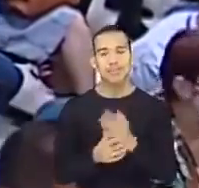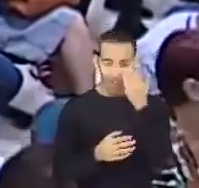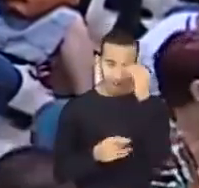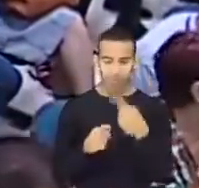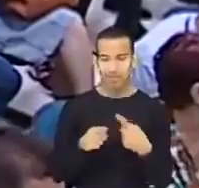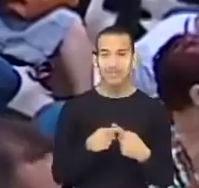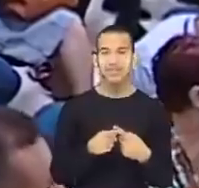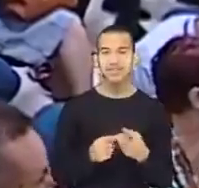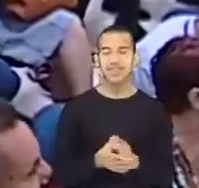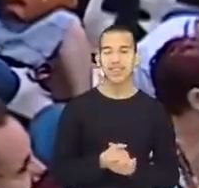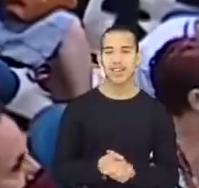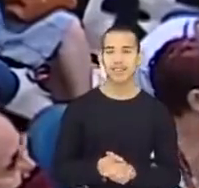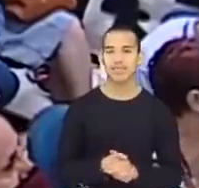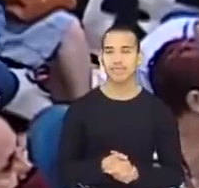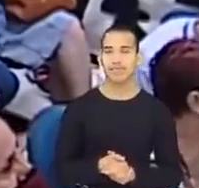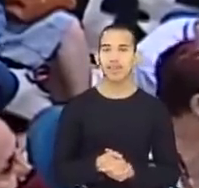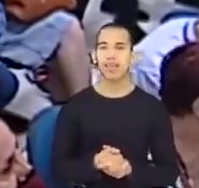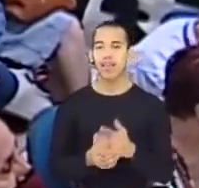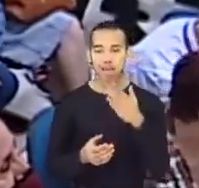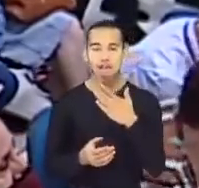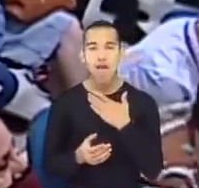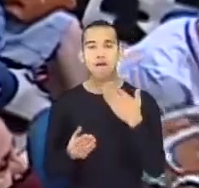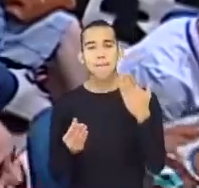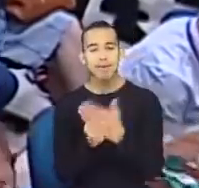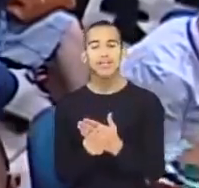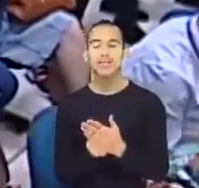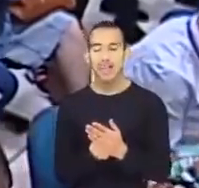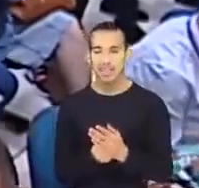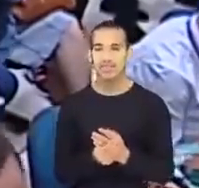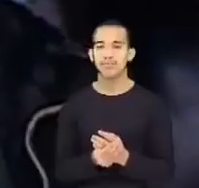ou não? Eu fui processado.